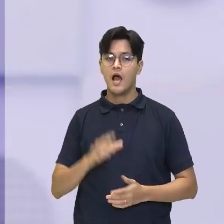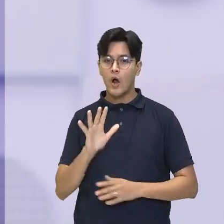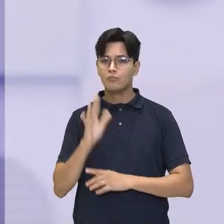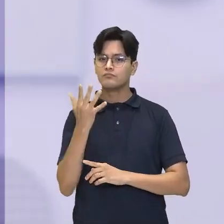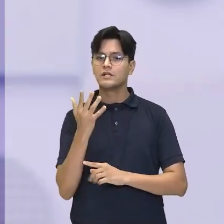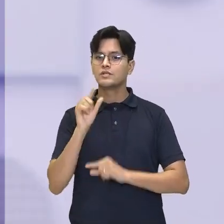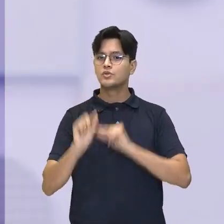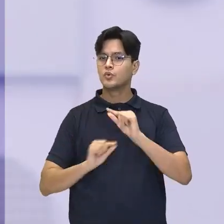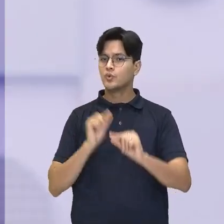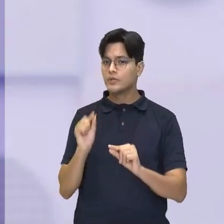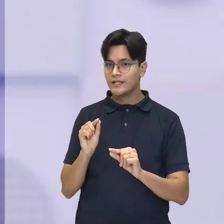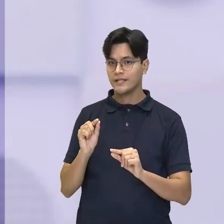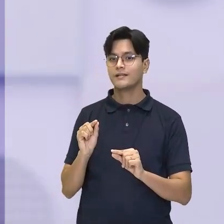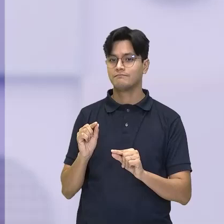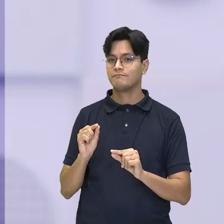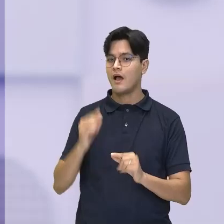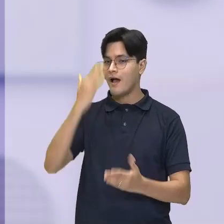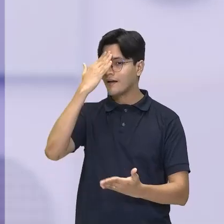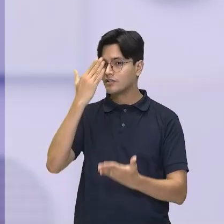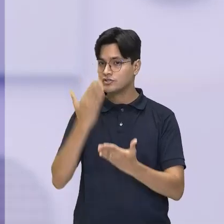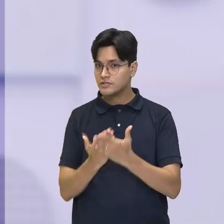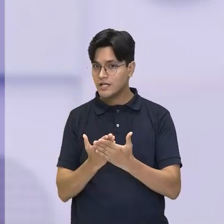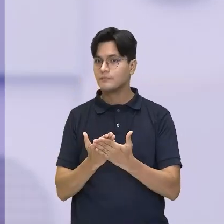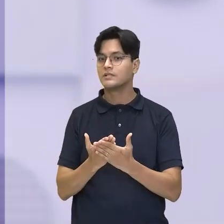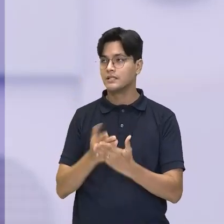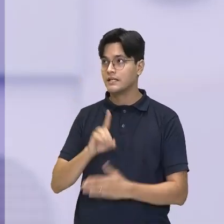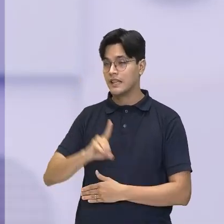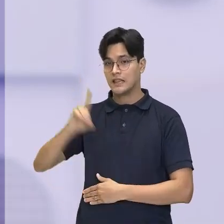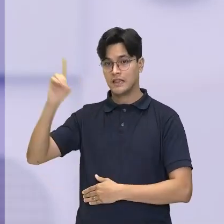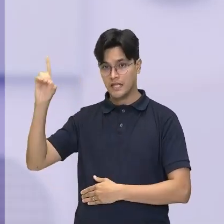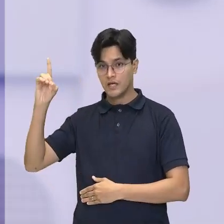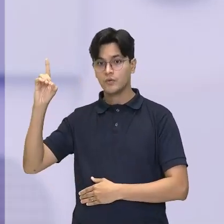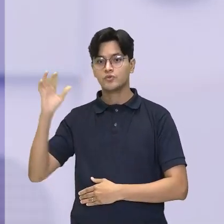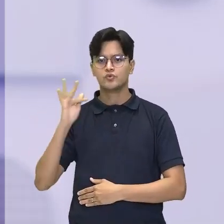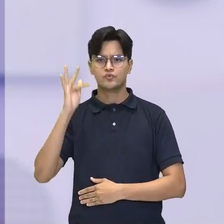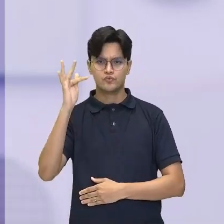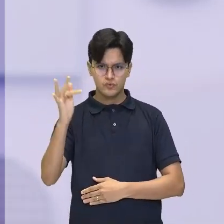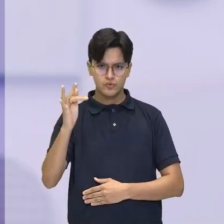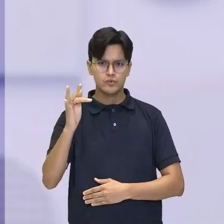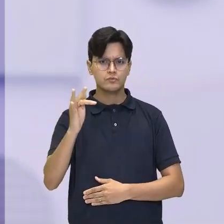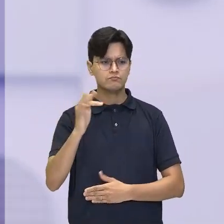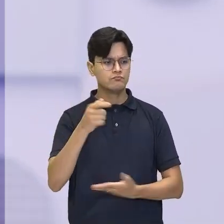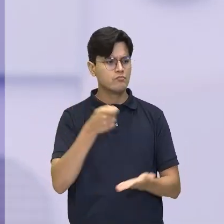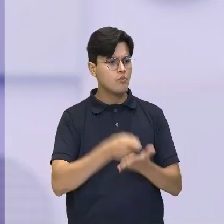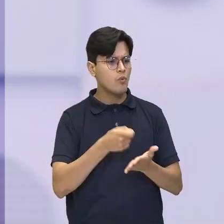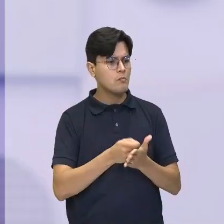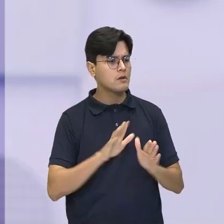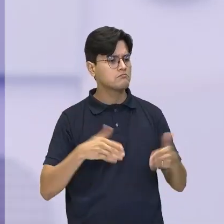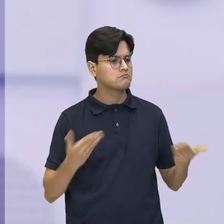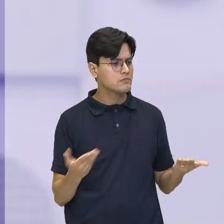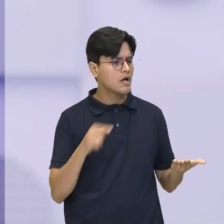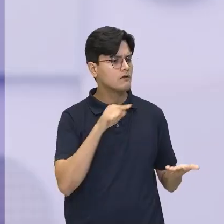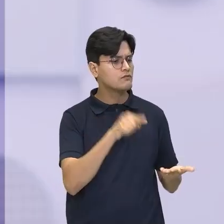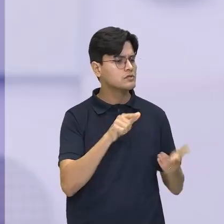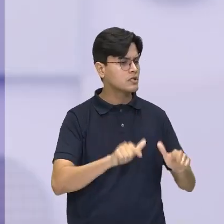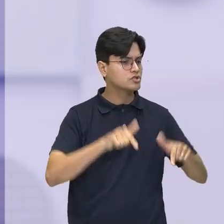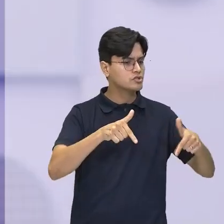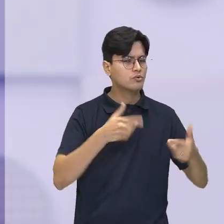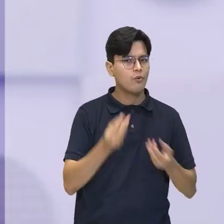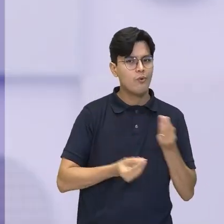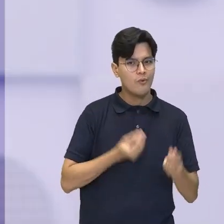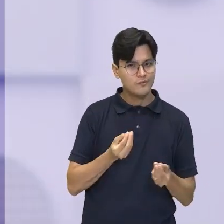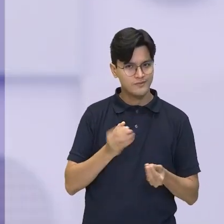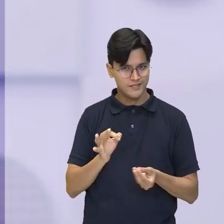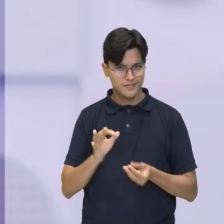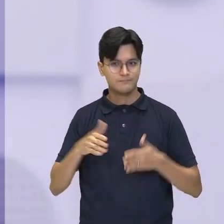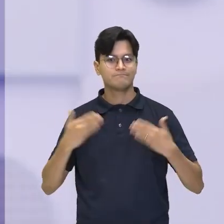pela divindade, pelo Deus ou deuses que ele acredita, que ele prega, ou que ele ensina os caminhos para